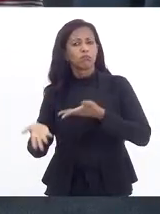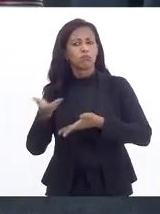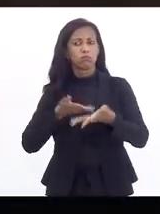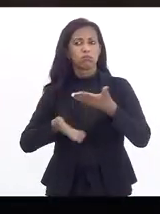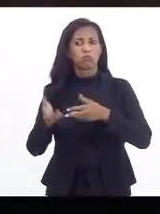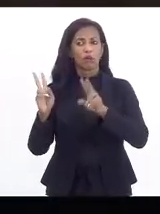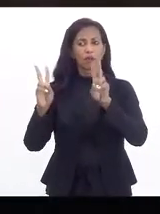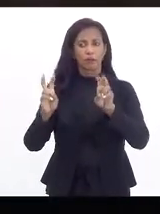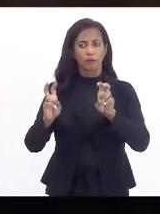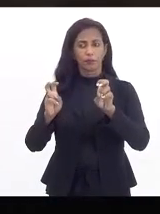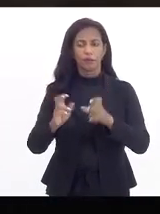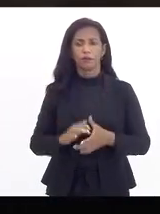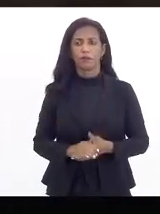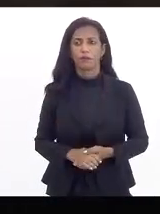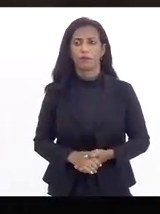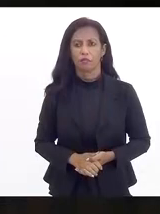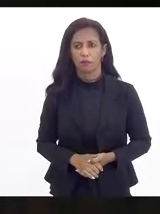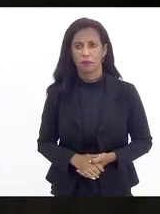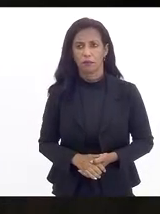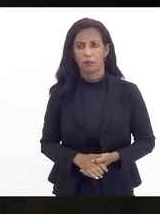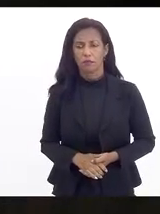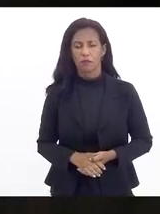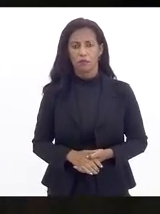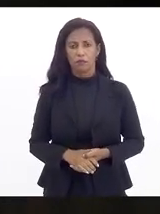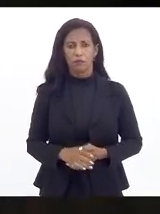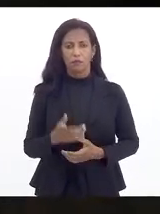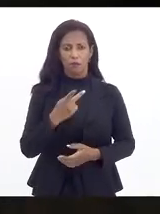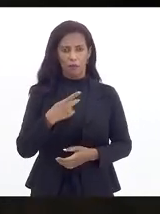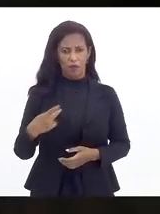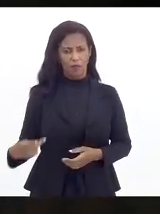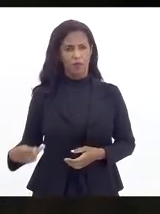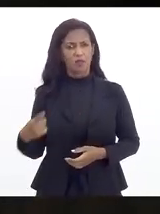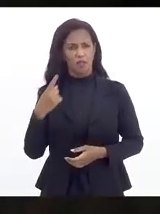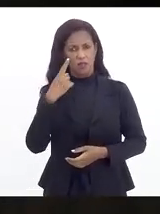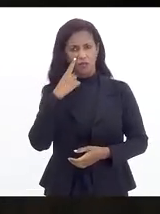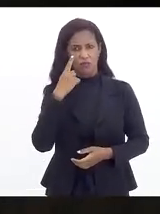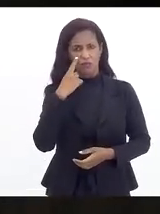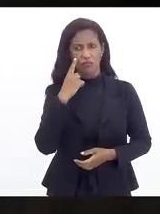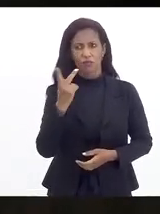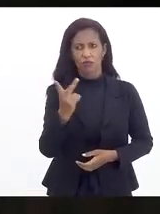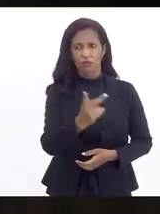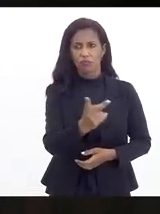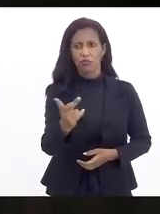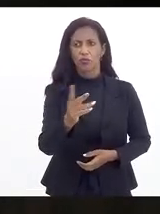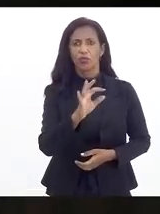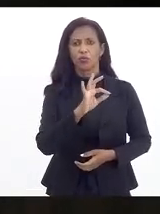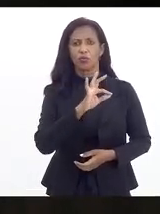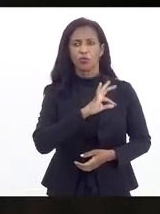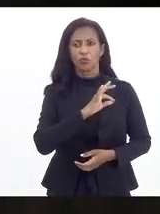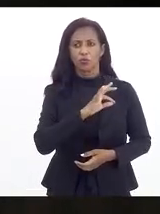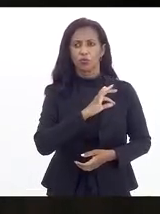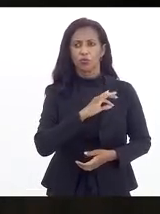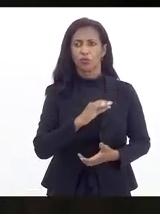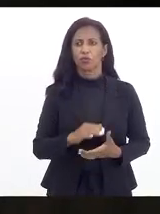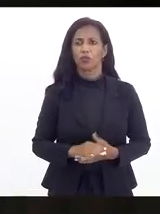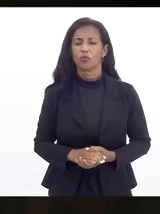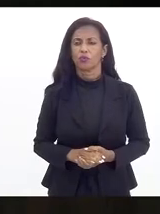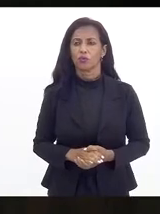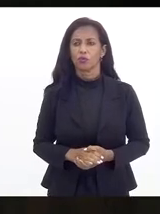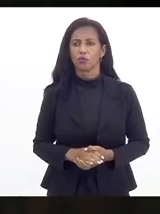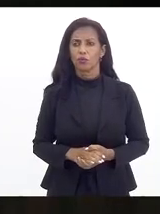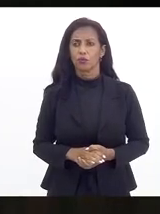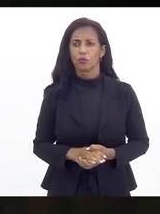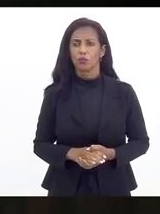tema. Eu pedi ao deputado... Então, a presidência, ouvindo os autores... Isso. os policiais. Eu pedi ajuda,